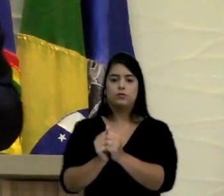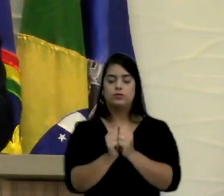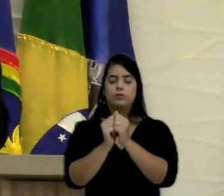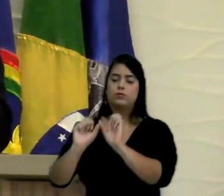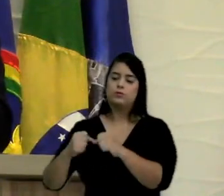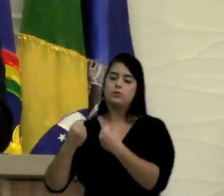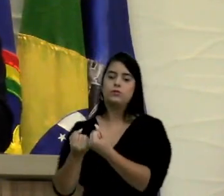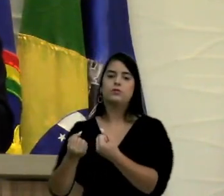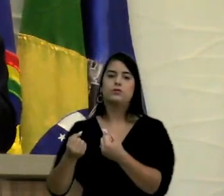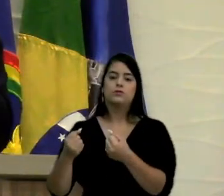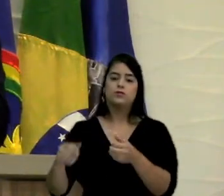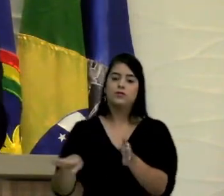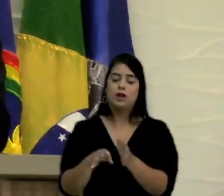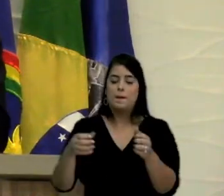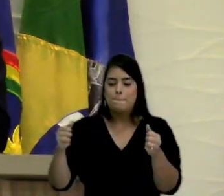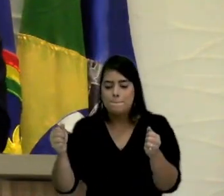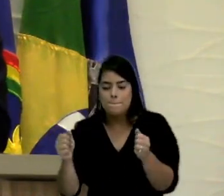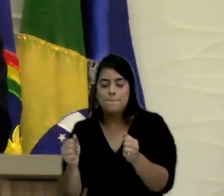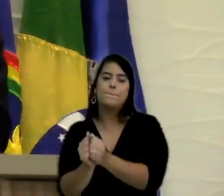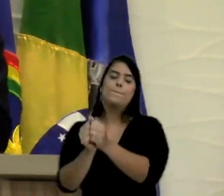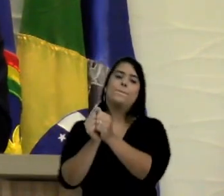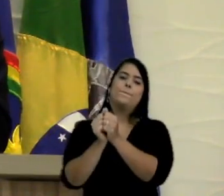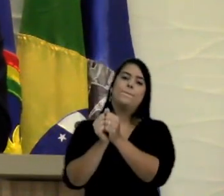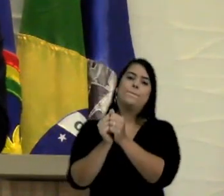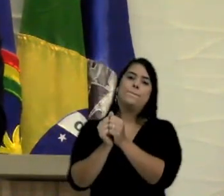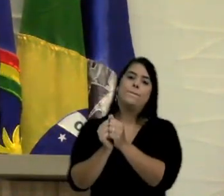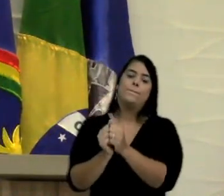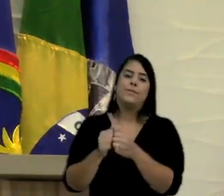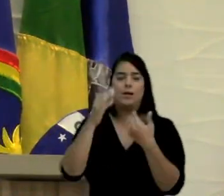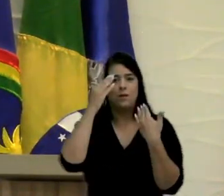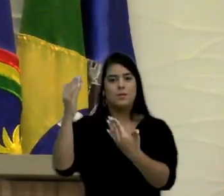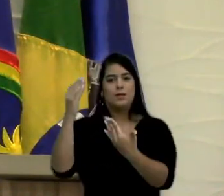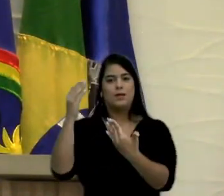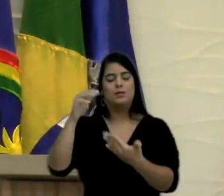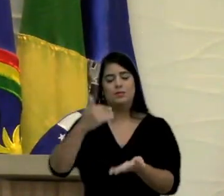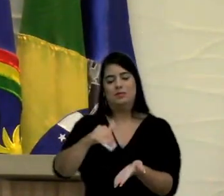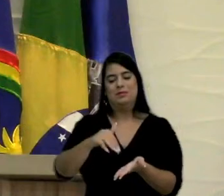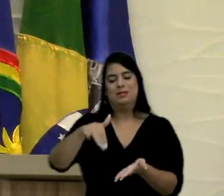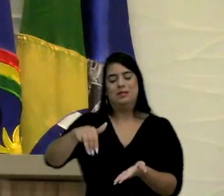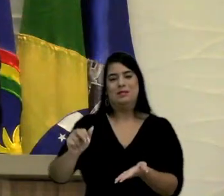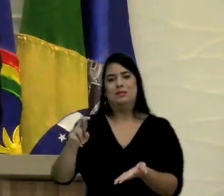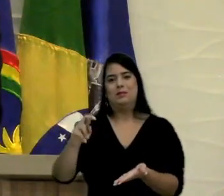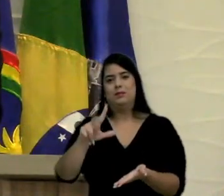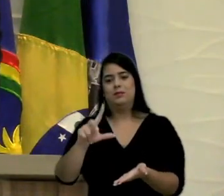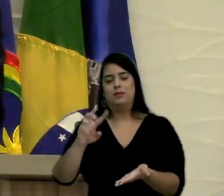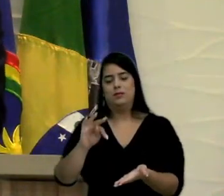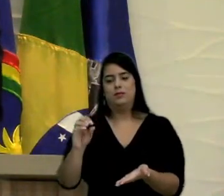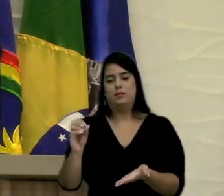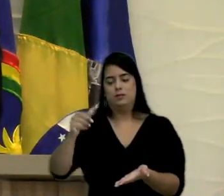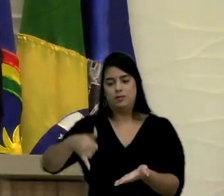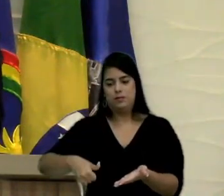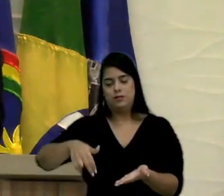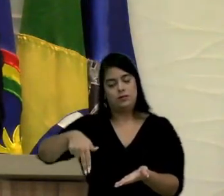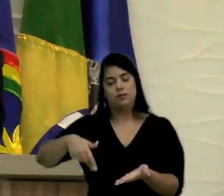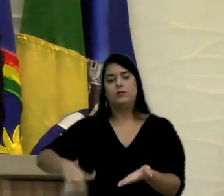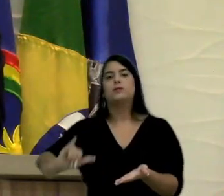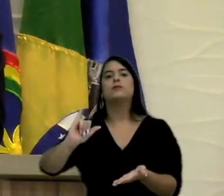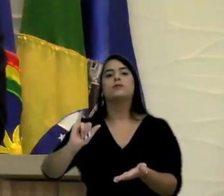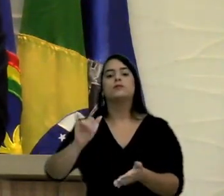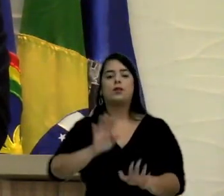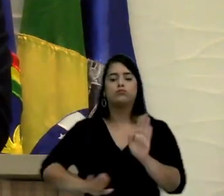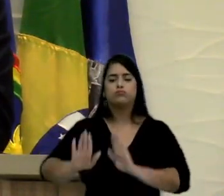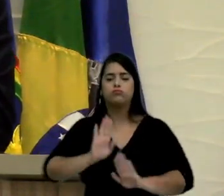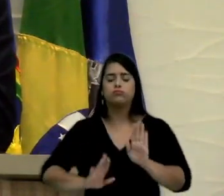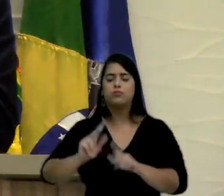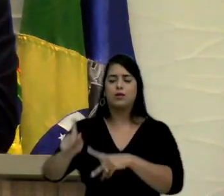perto da nossa população Quero agradecer ao secretário martone né Por essa ida até a pimenta atendendo ali o povo do açudinho boav